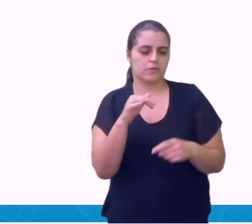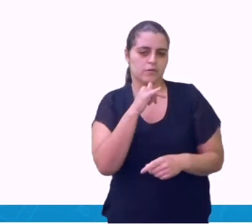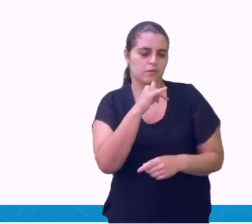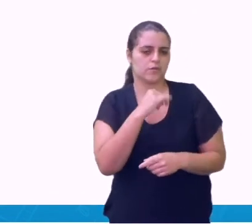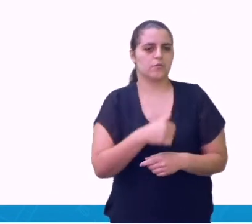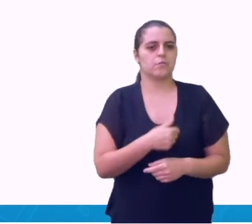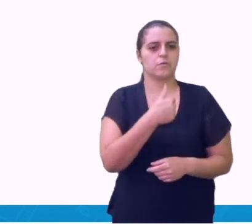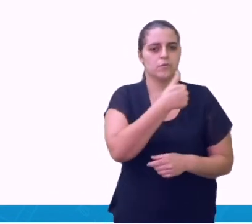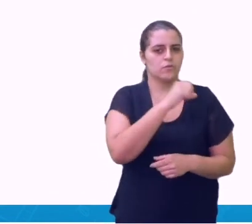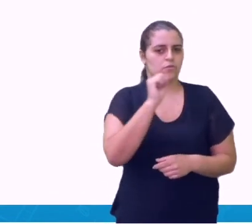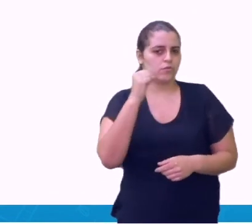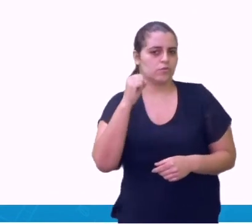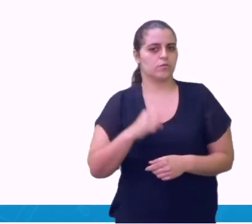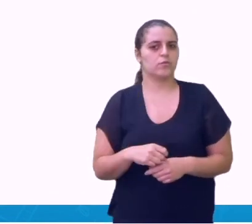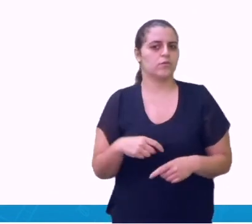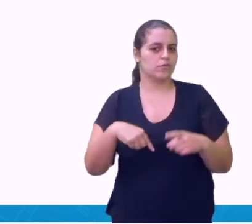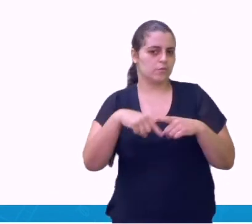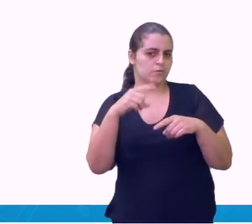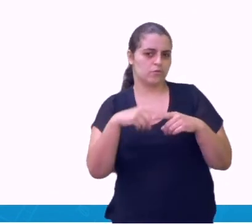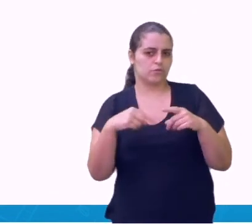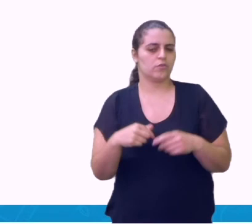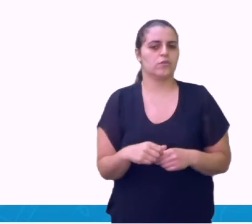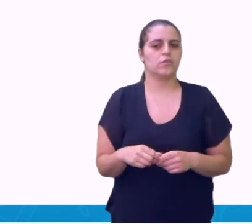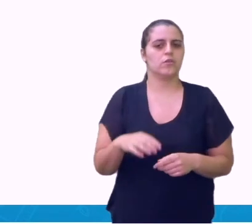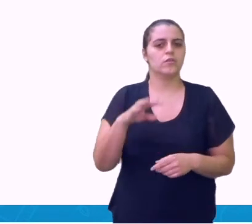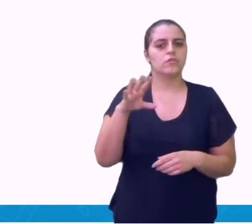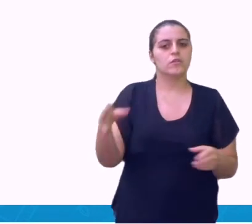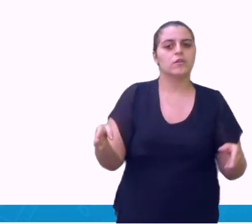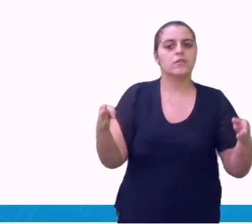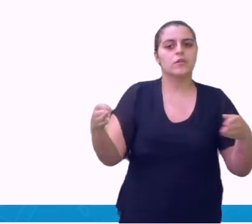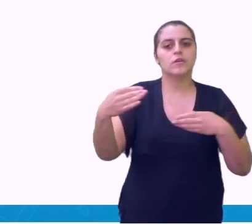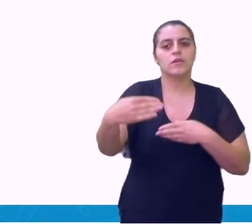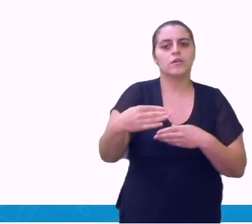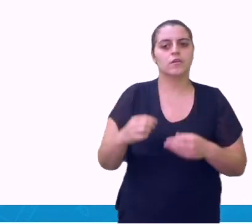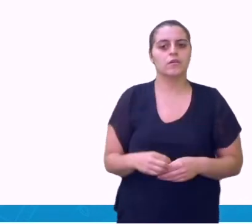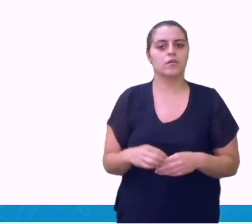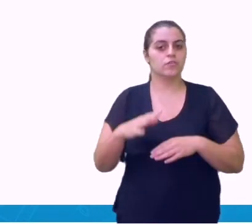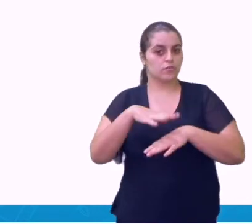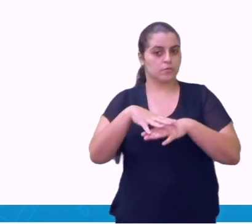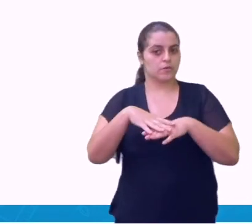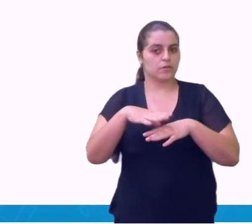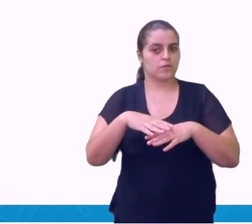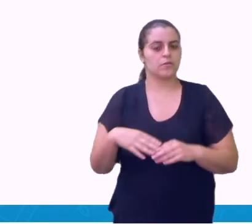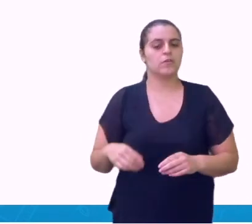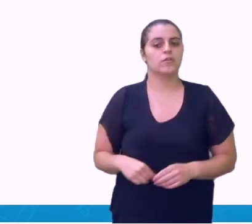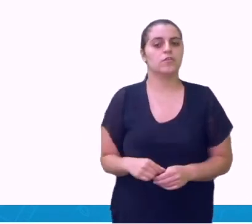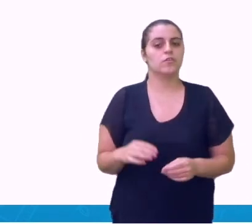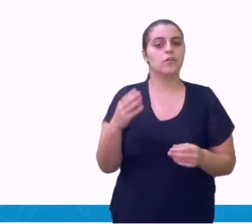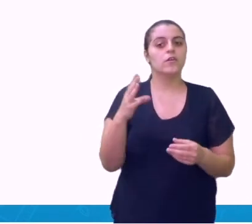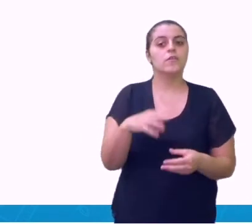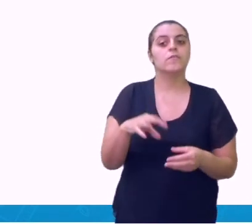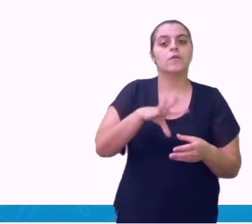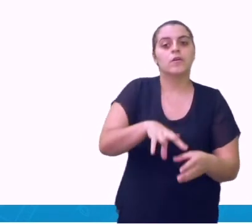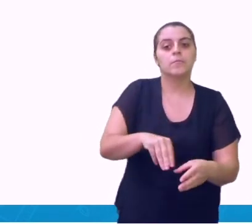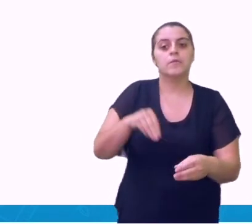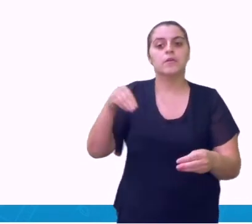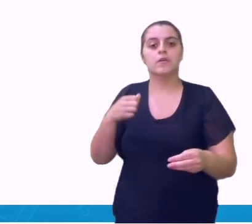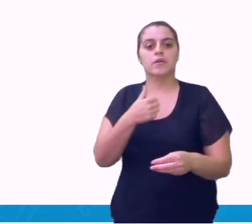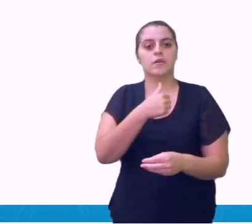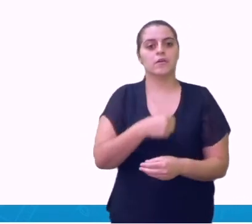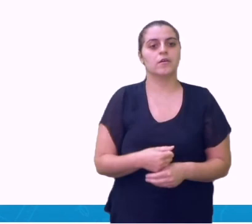Vocês vão pegar 18 elementos aí na caixa matemática de vocês e vocês irão retirar